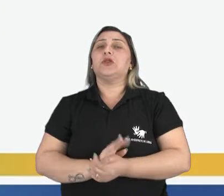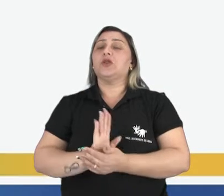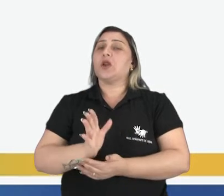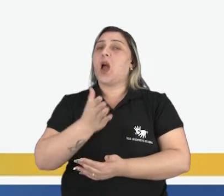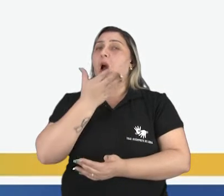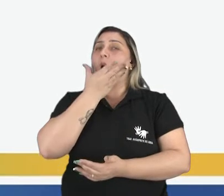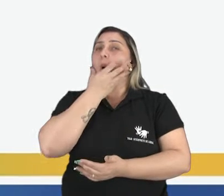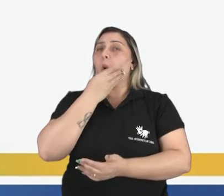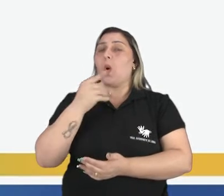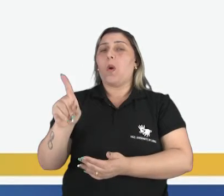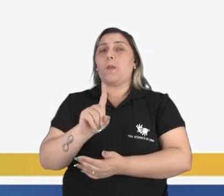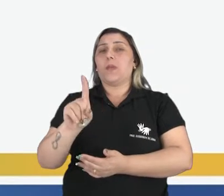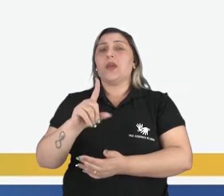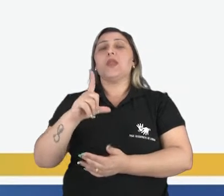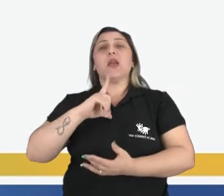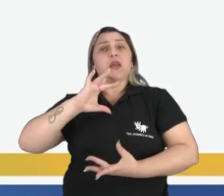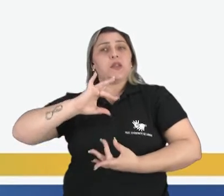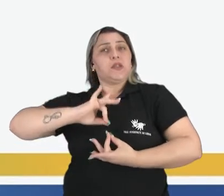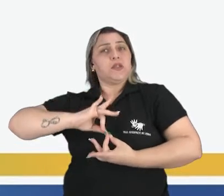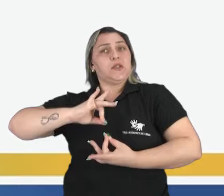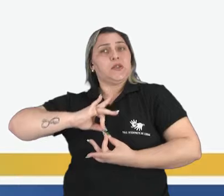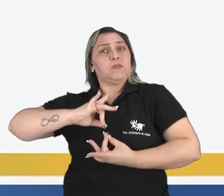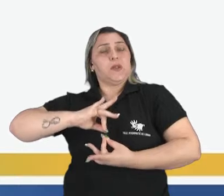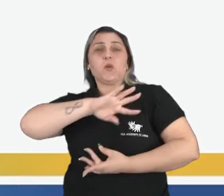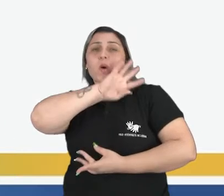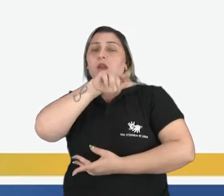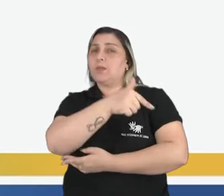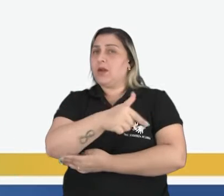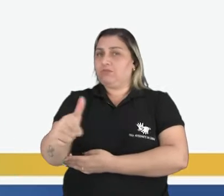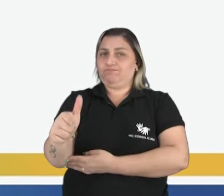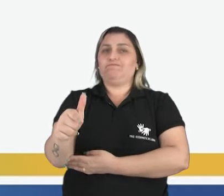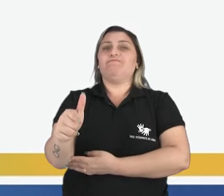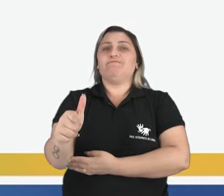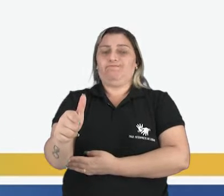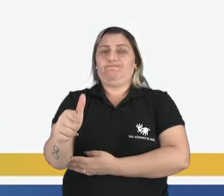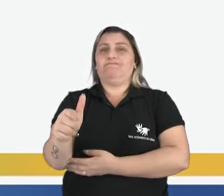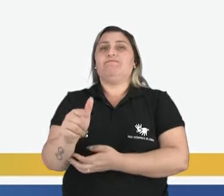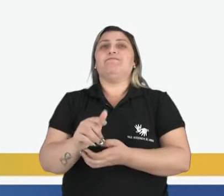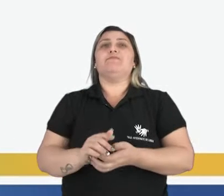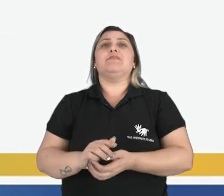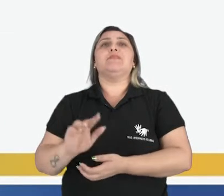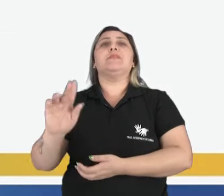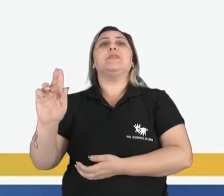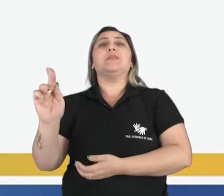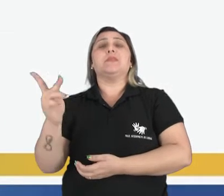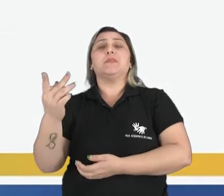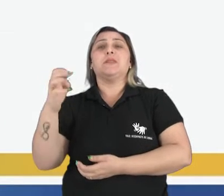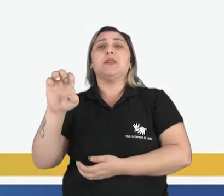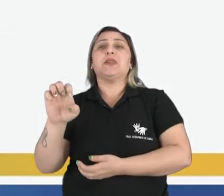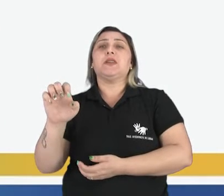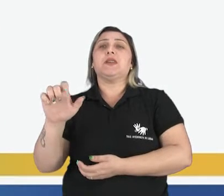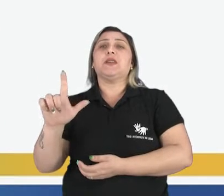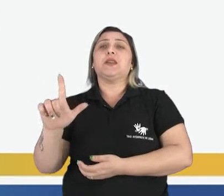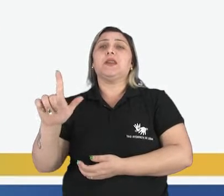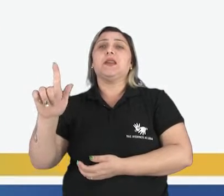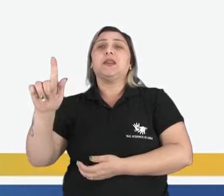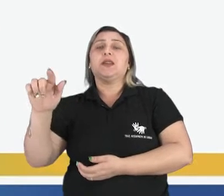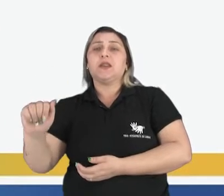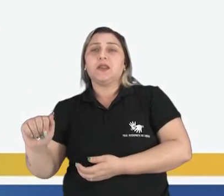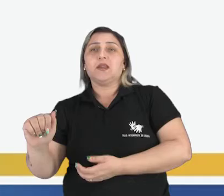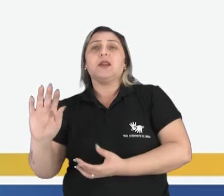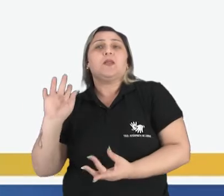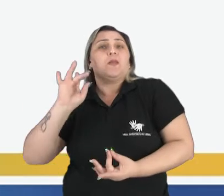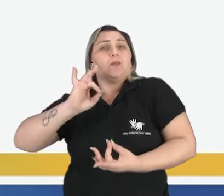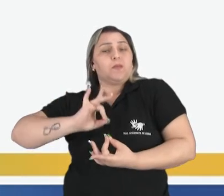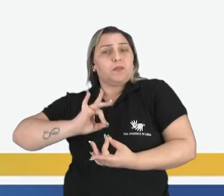Já o homem não, o homem tem espírito, né, esse espírito que é citado por Hegel, que é a fenomenologia do espírito, que é a